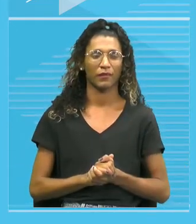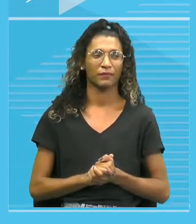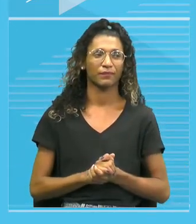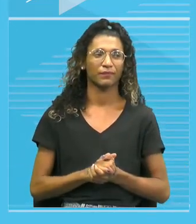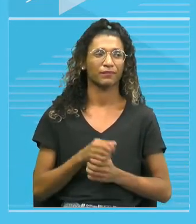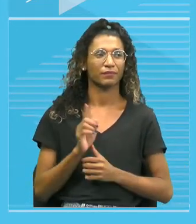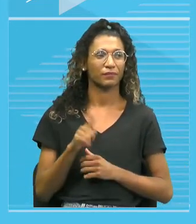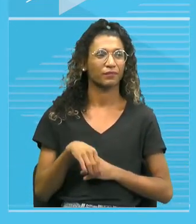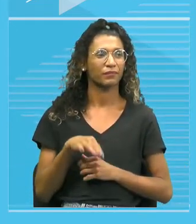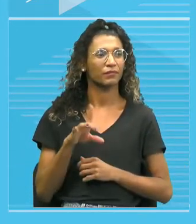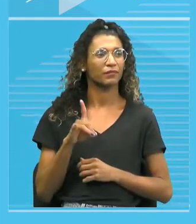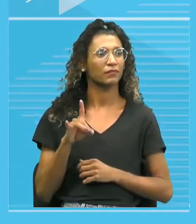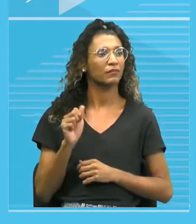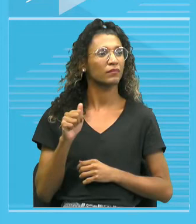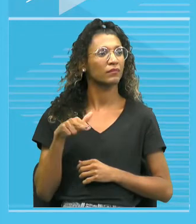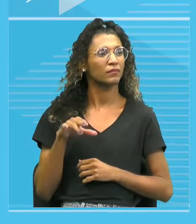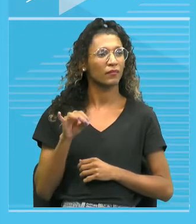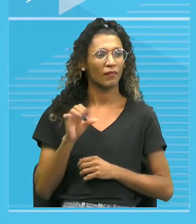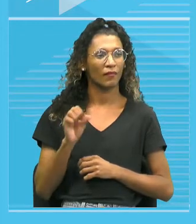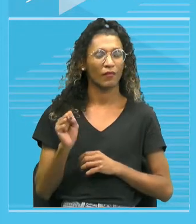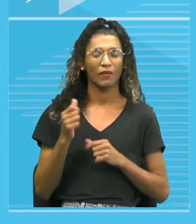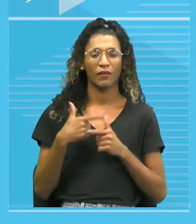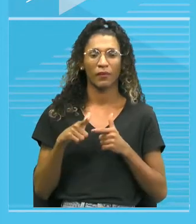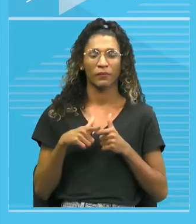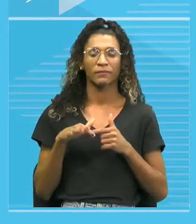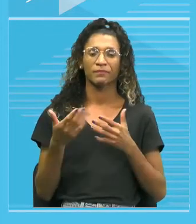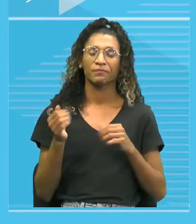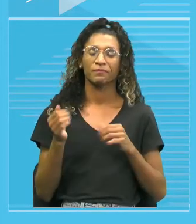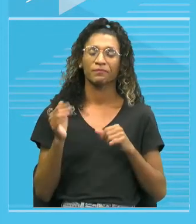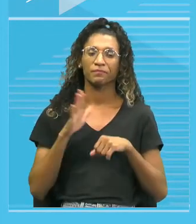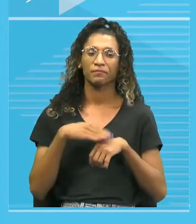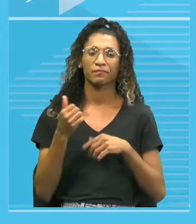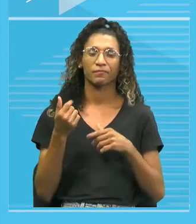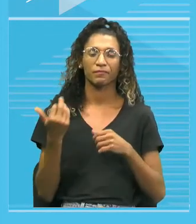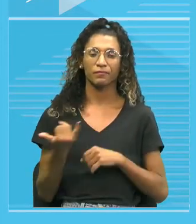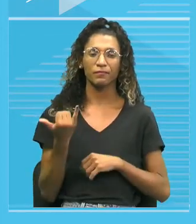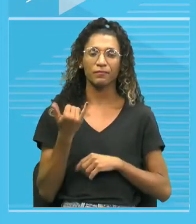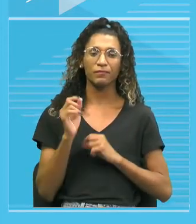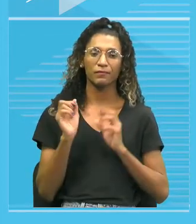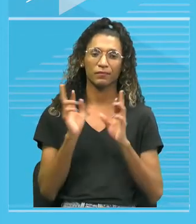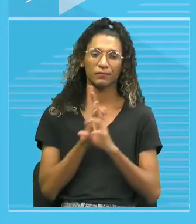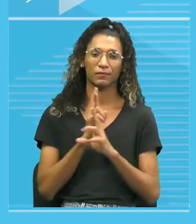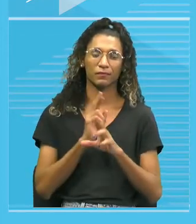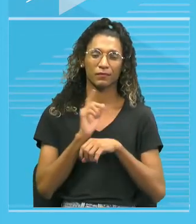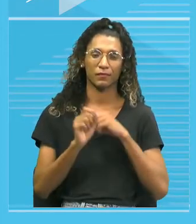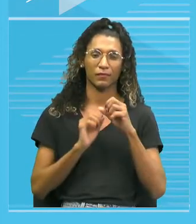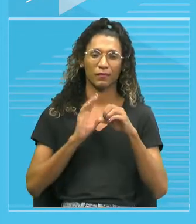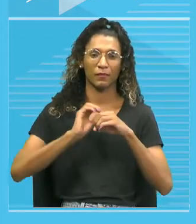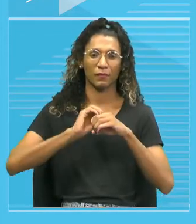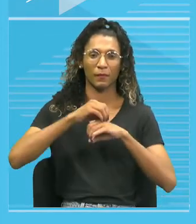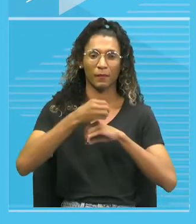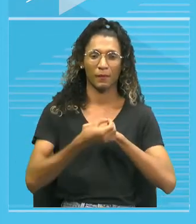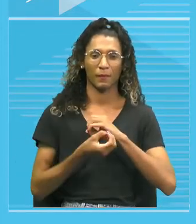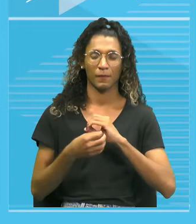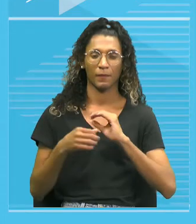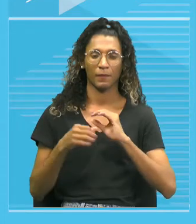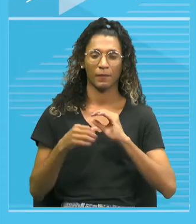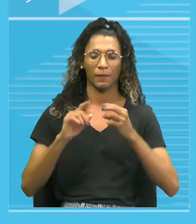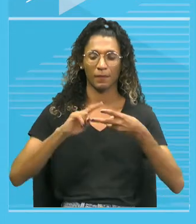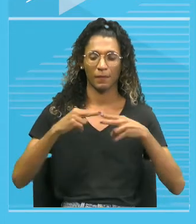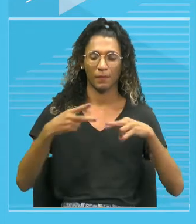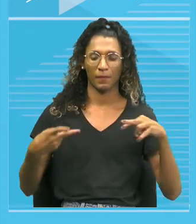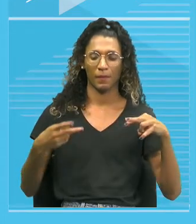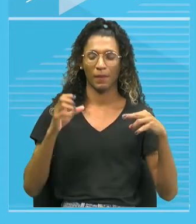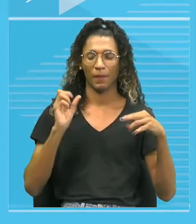dano. Esses danos eles mais importantes são aqueles que estão relacionados à molécula de DNA, porque quando eu danifico a molécula de